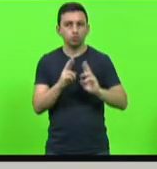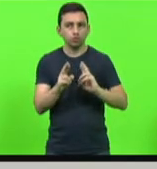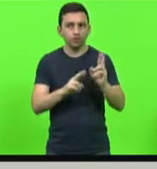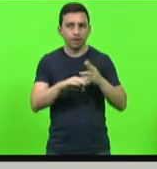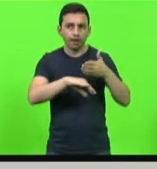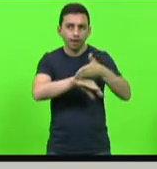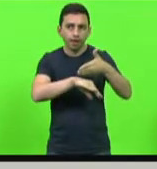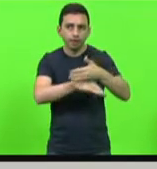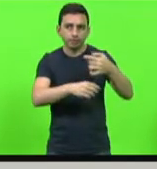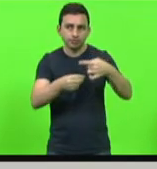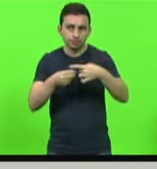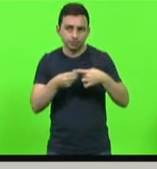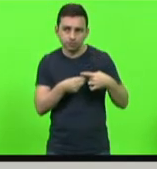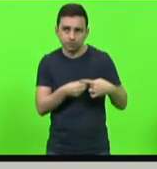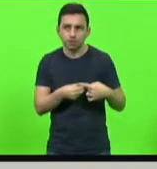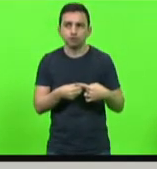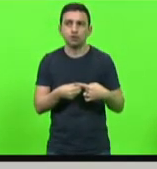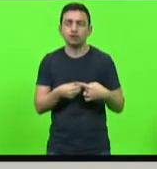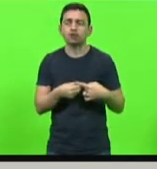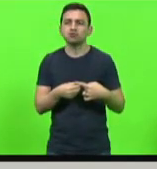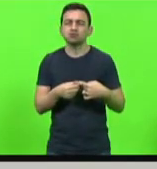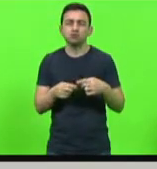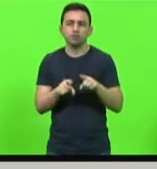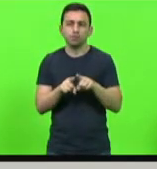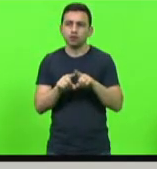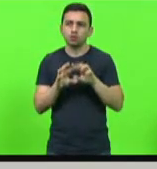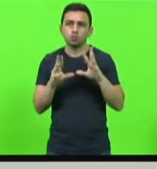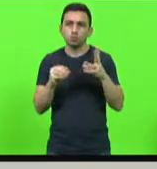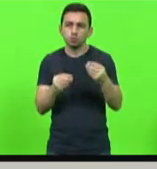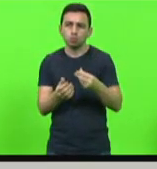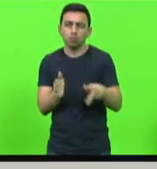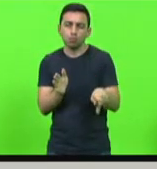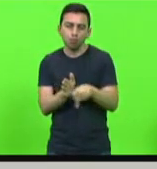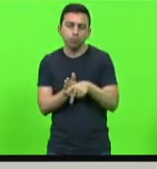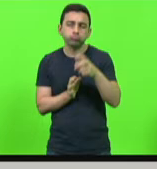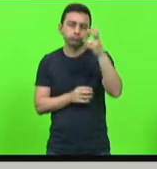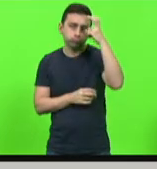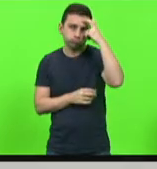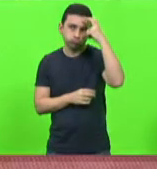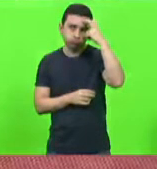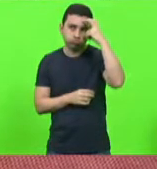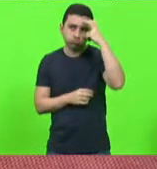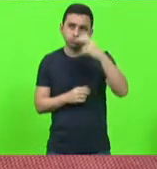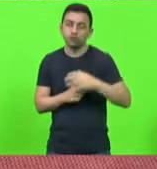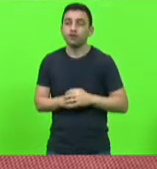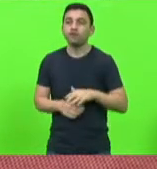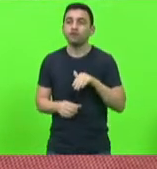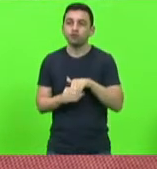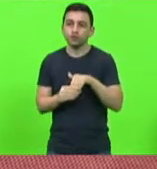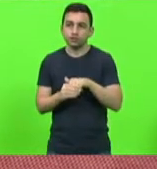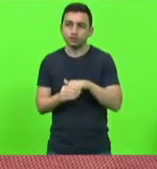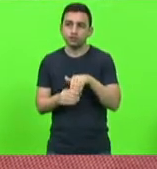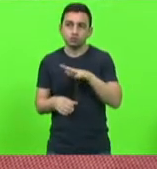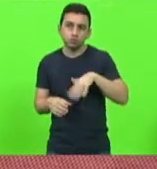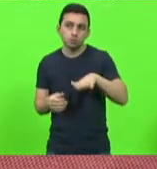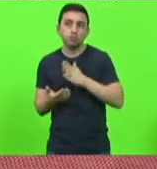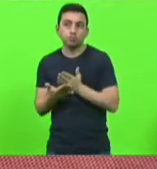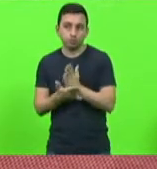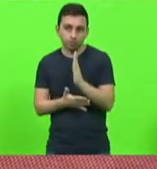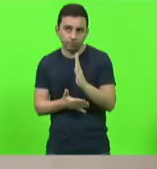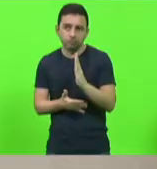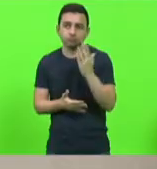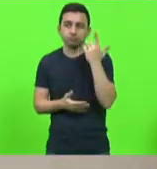suas potencialidades econômicas e suas respectivas raízes culturais. Em votação. Deputados que aprovam, permaneçam como se